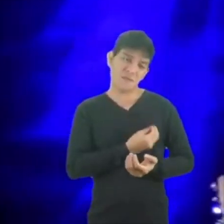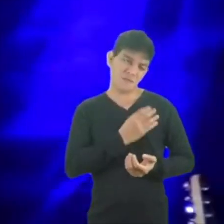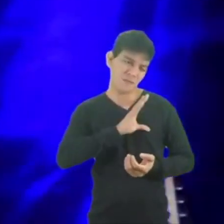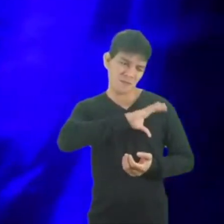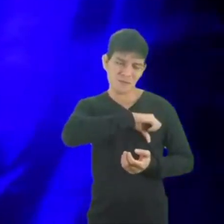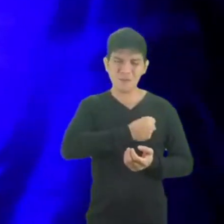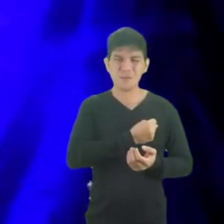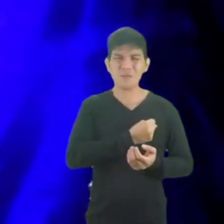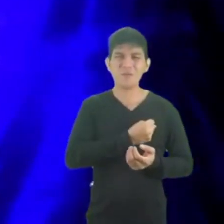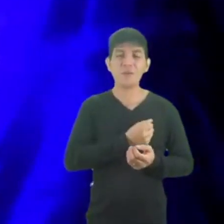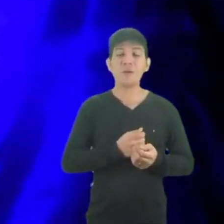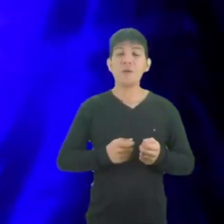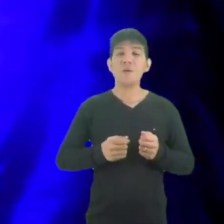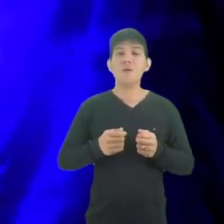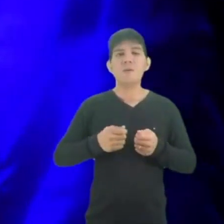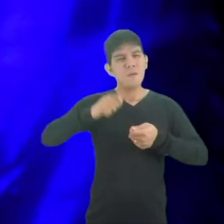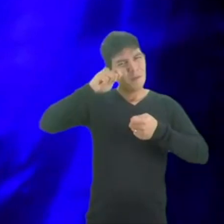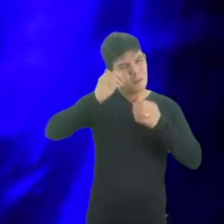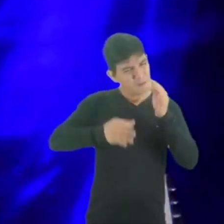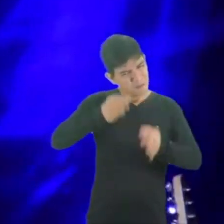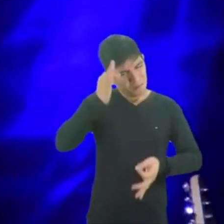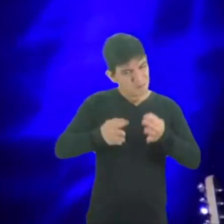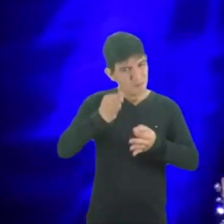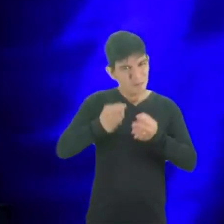a praticar a justiça de Deus.